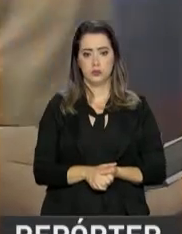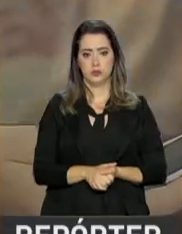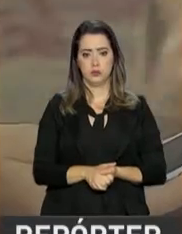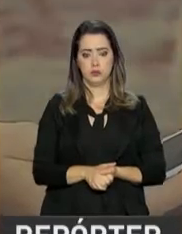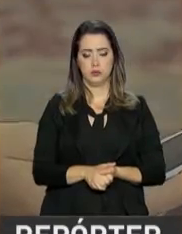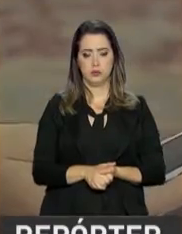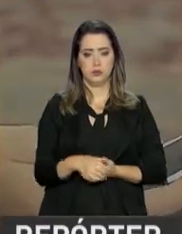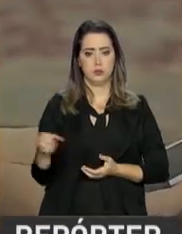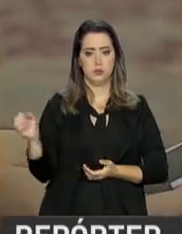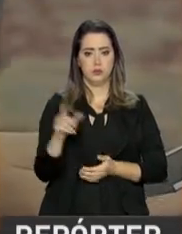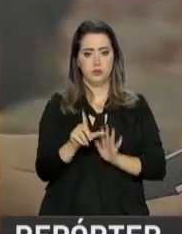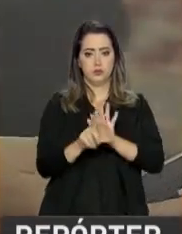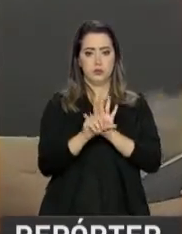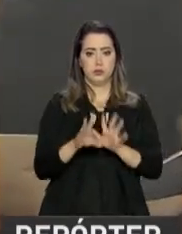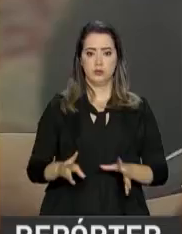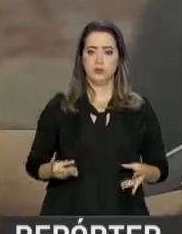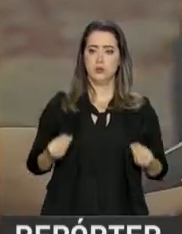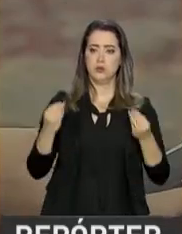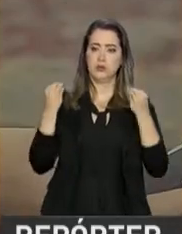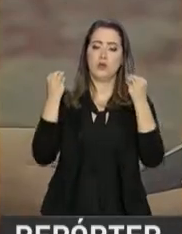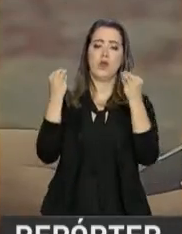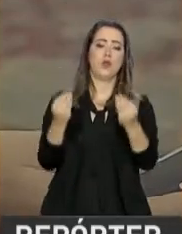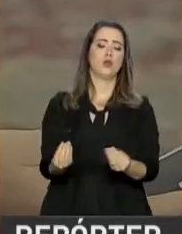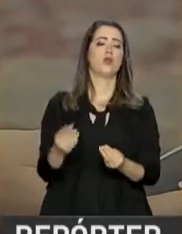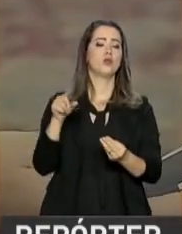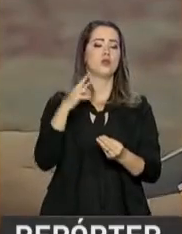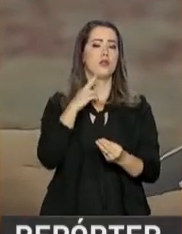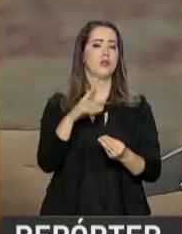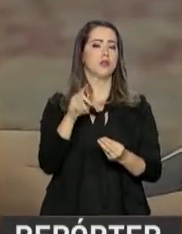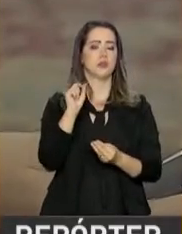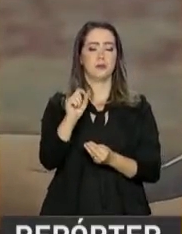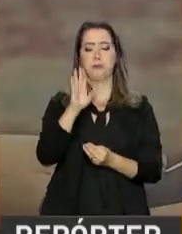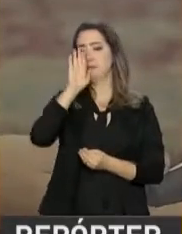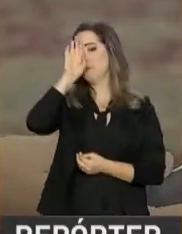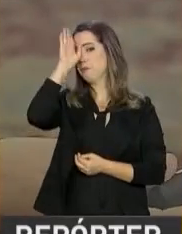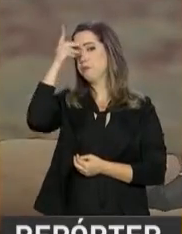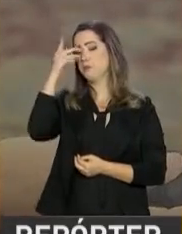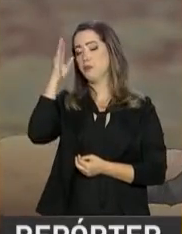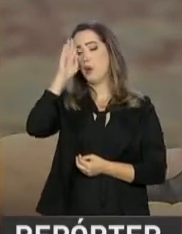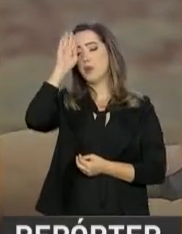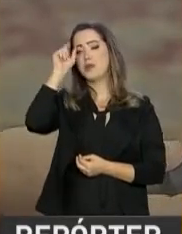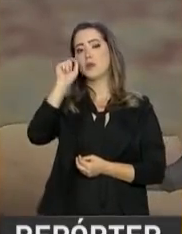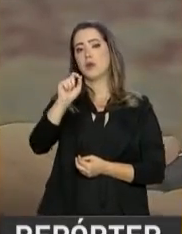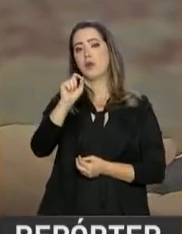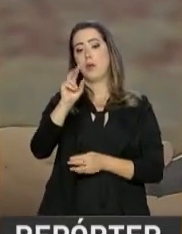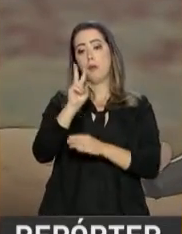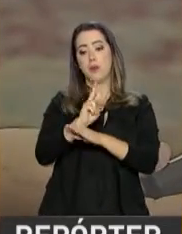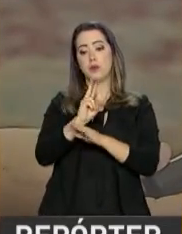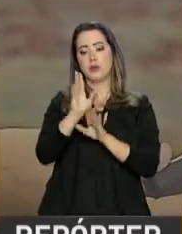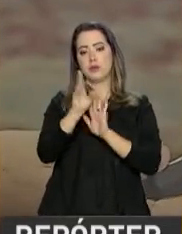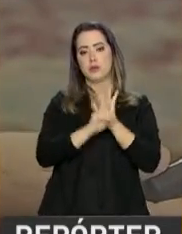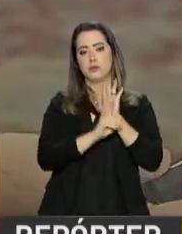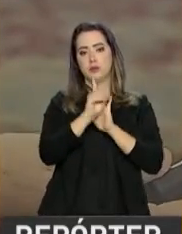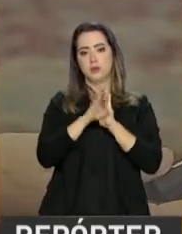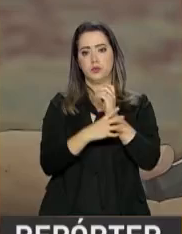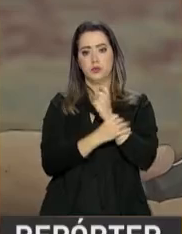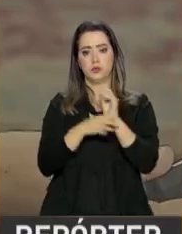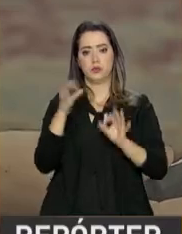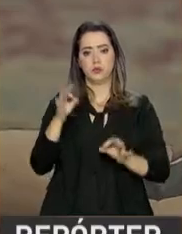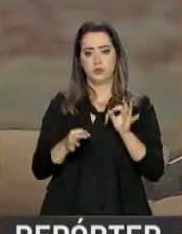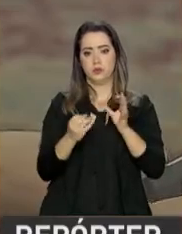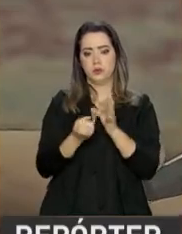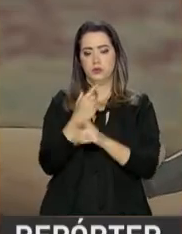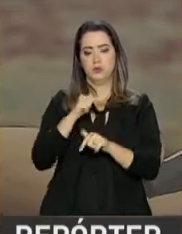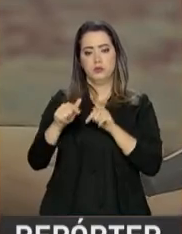modernização trouxe os seus resultados que é o principal proteção de direitos segurança jurídica geração de